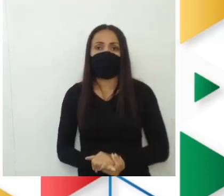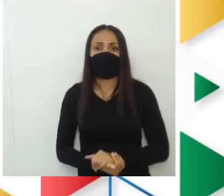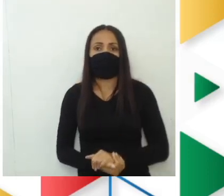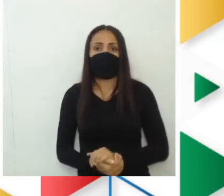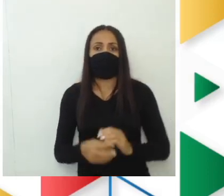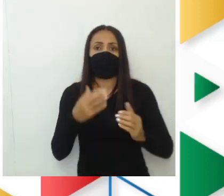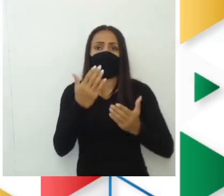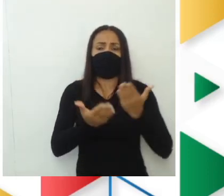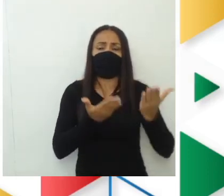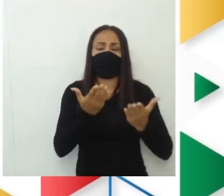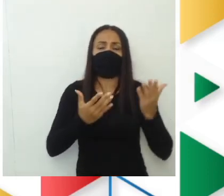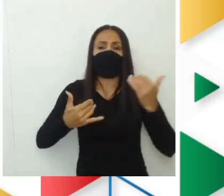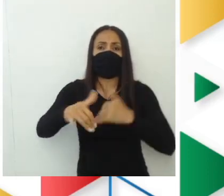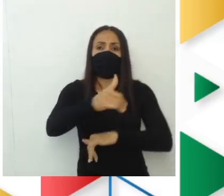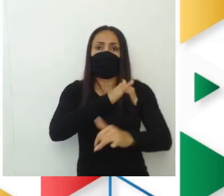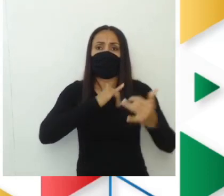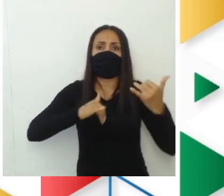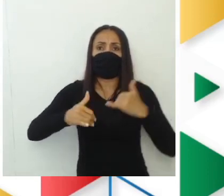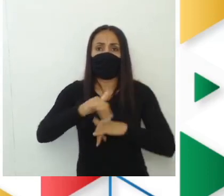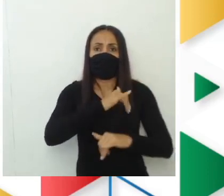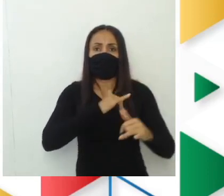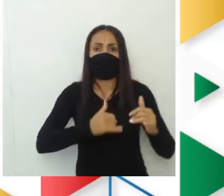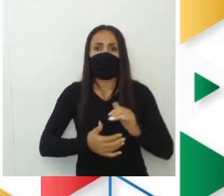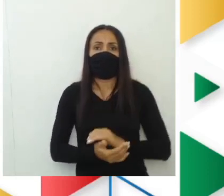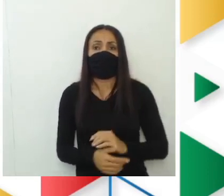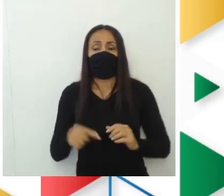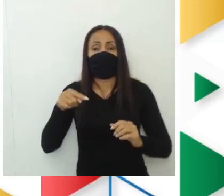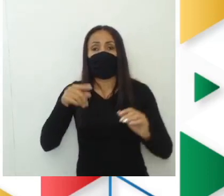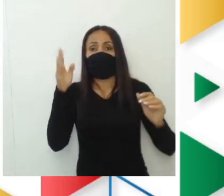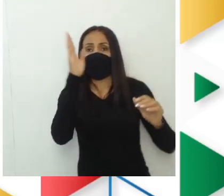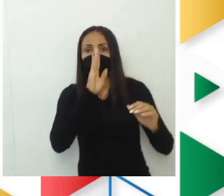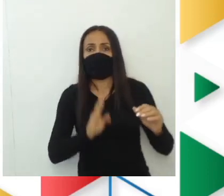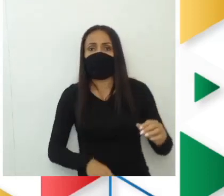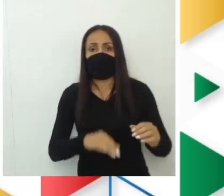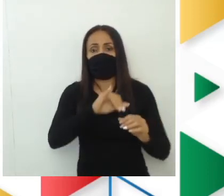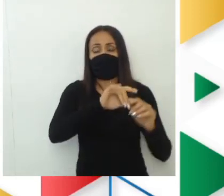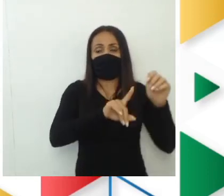energia elétrica residencial no Brasil em janeiro de 2020 foi